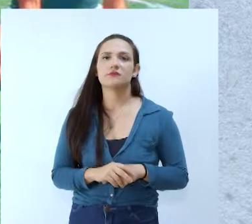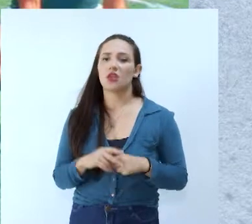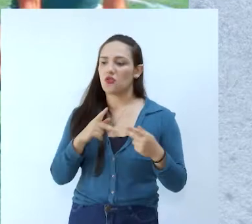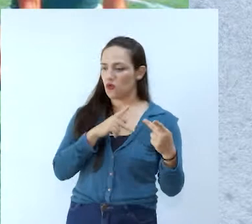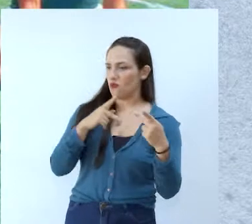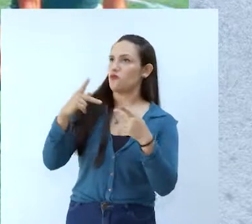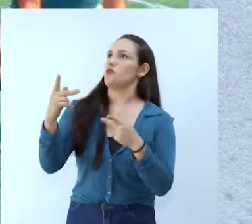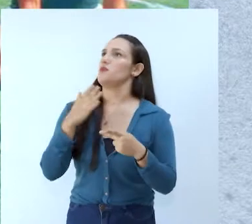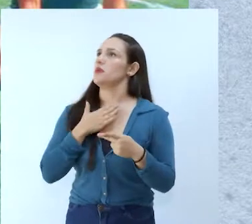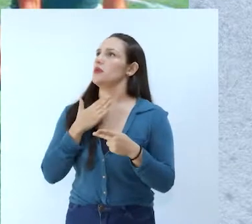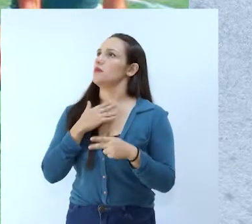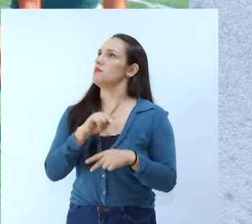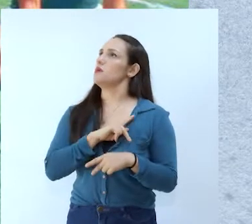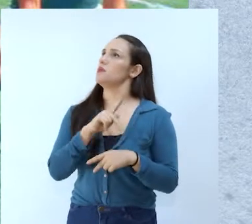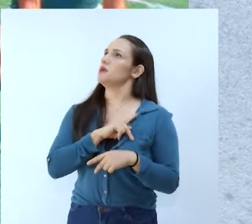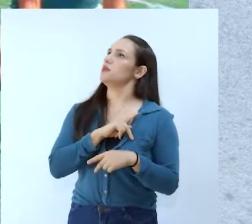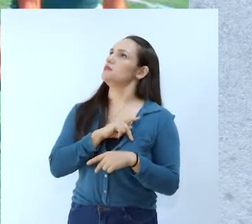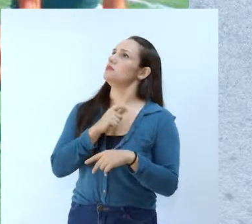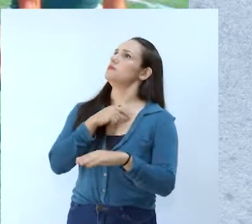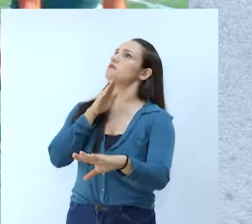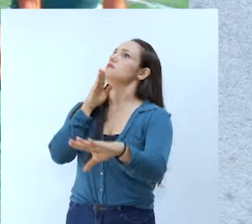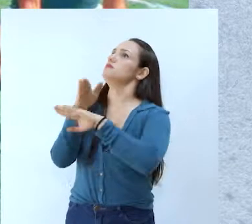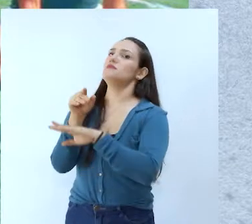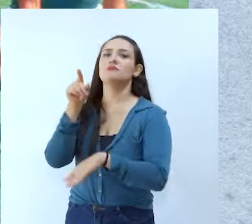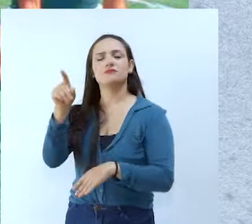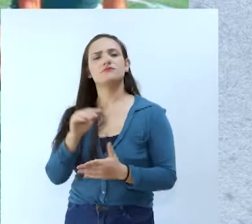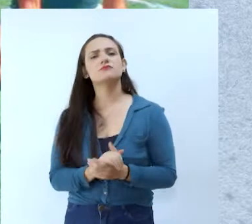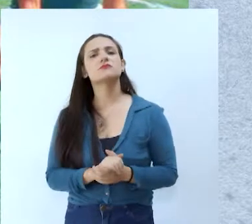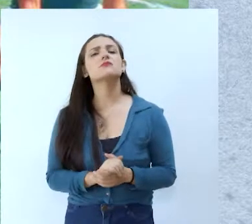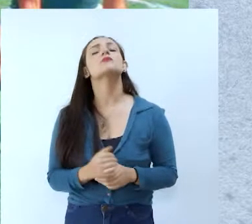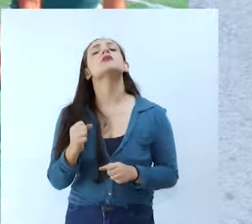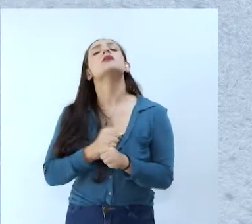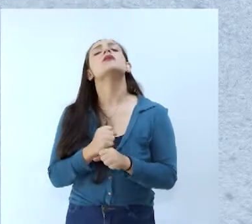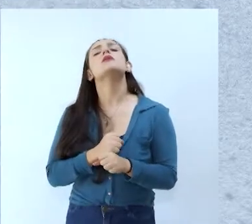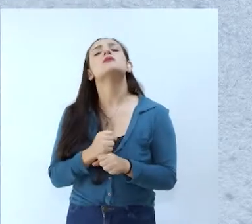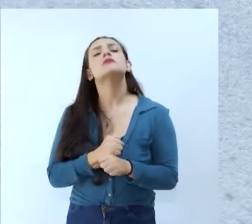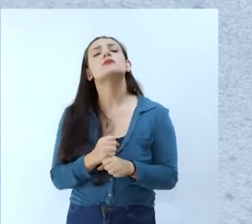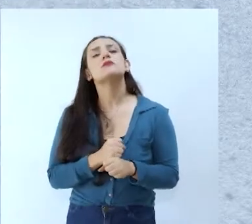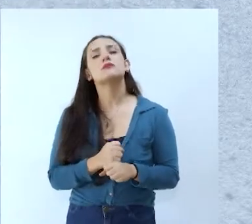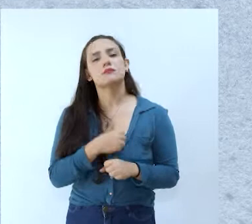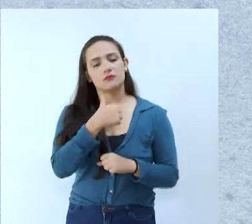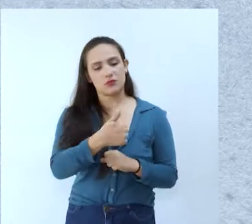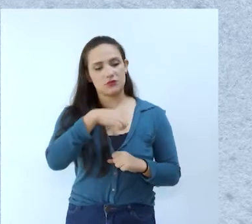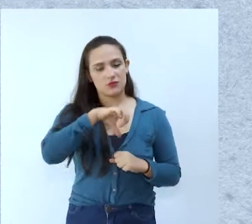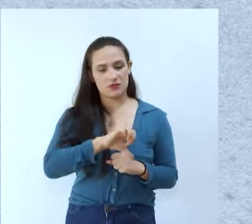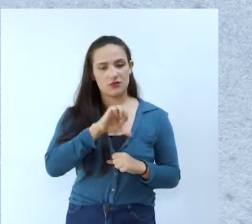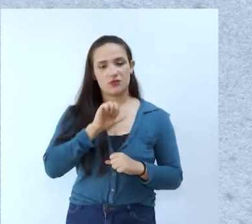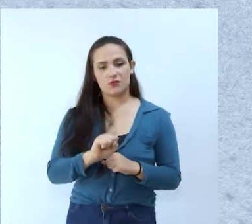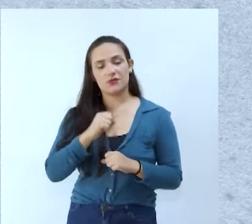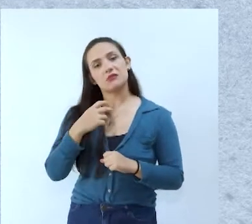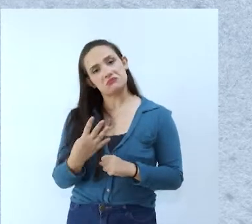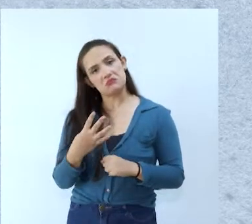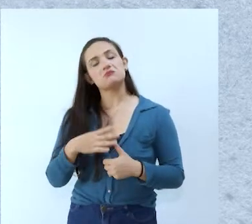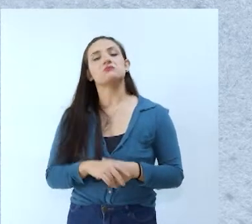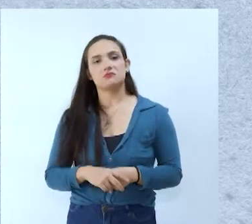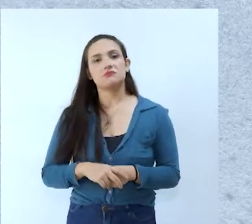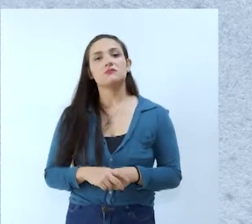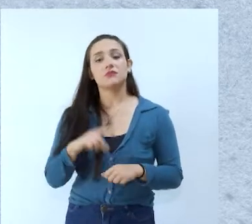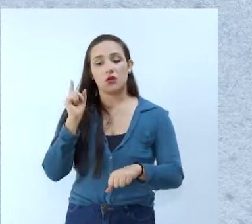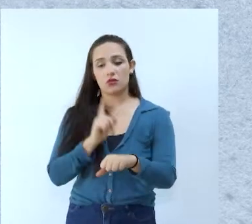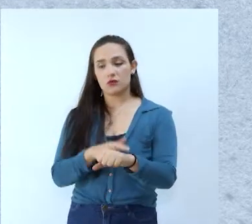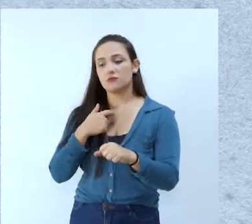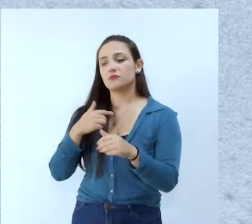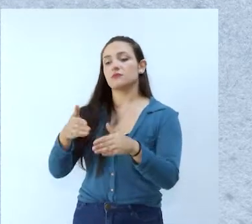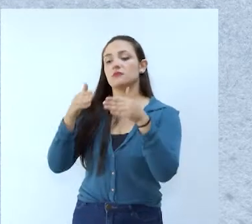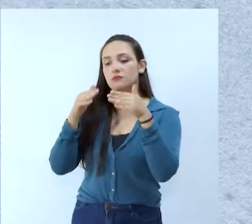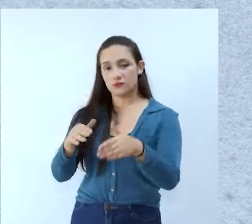para... os caras estavam treinando já, eu cheguei no vestiário antes de começar o treino. A hora que eu entro dentro do vestiário, Benhur, eu era aqui, na época, Mato Grosso, né,